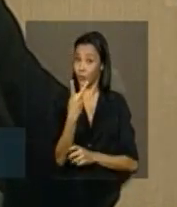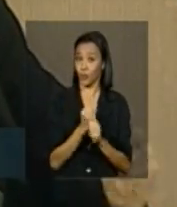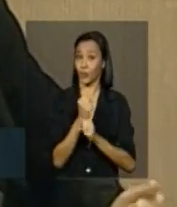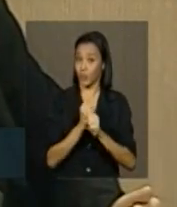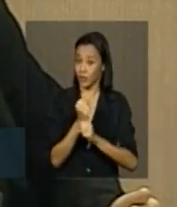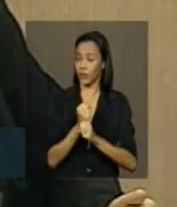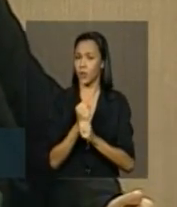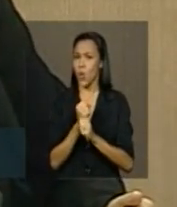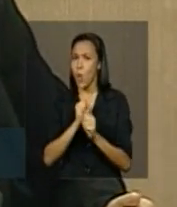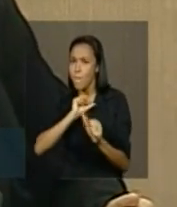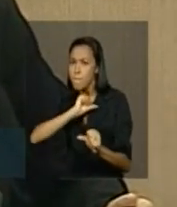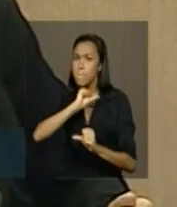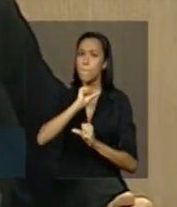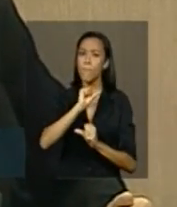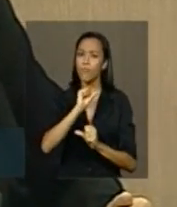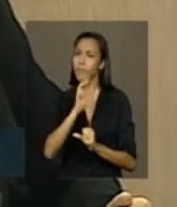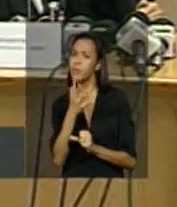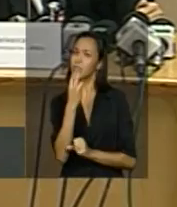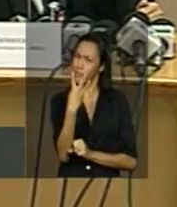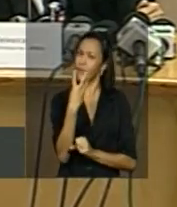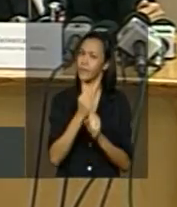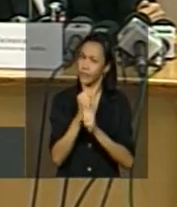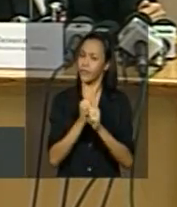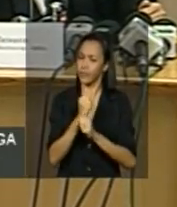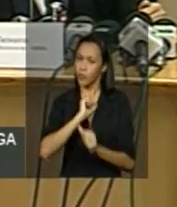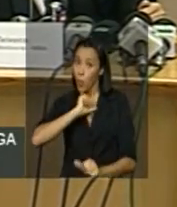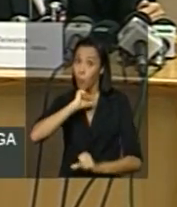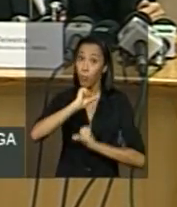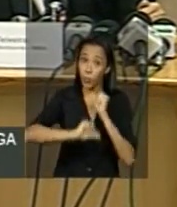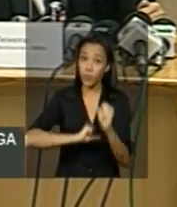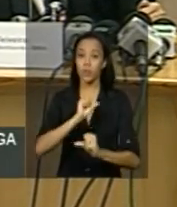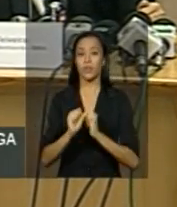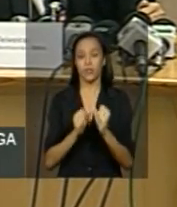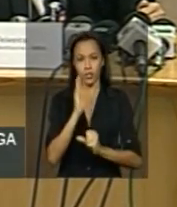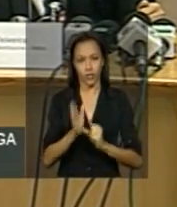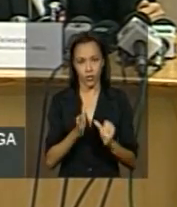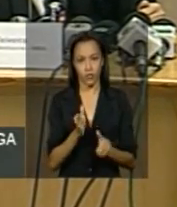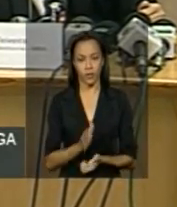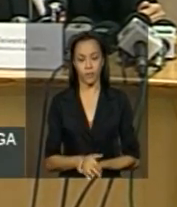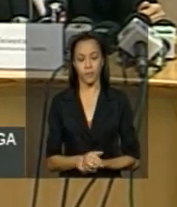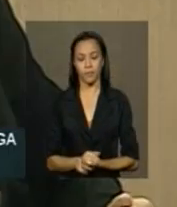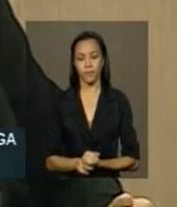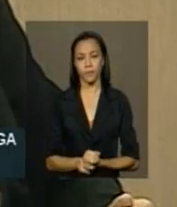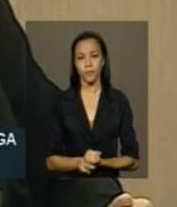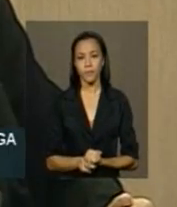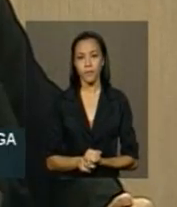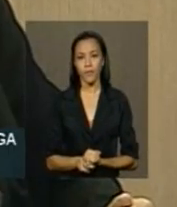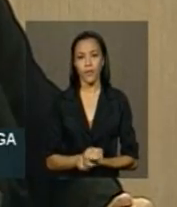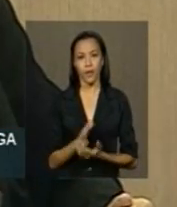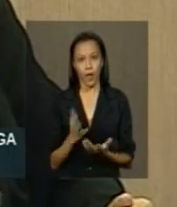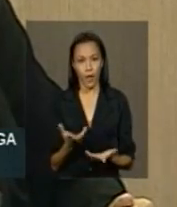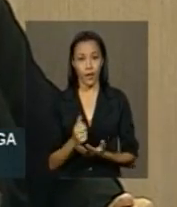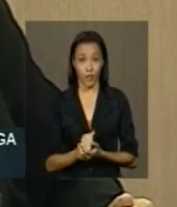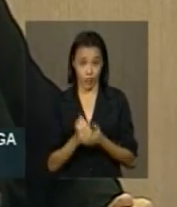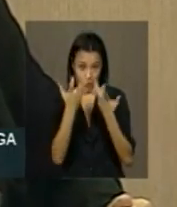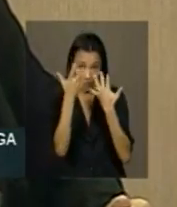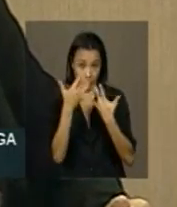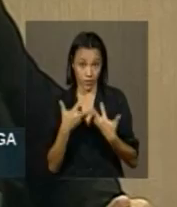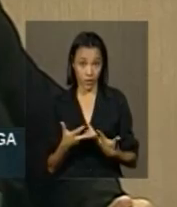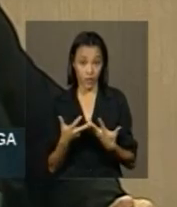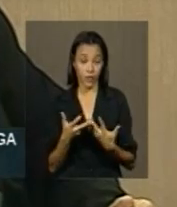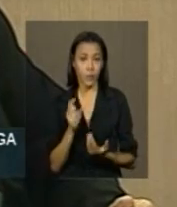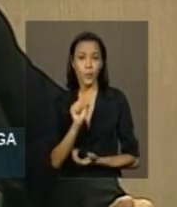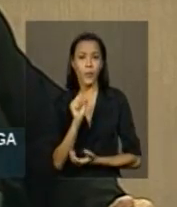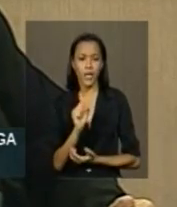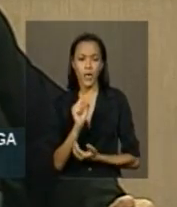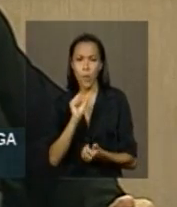eh uma mudança nos últimos três anos na realidade eu chamei isso inclusive de desmatamento puxadinho tá é uma expressão que eu usei